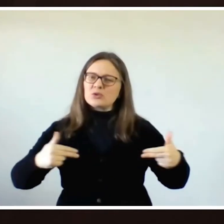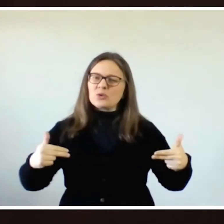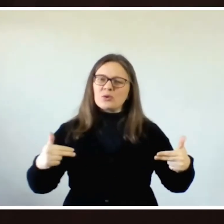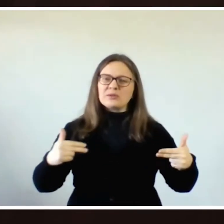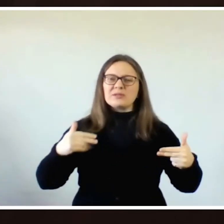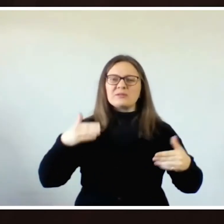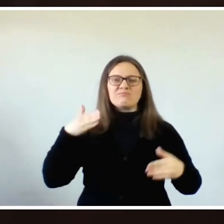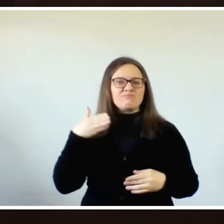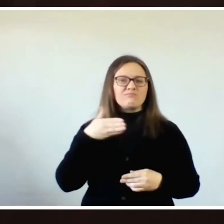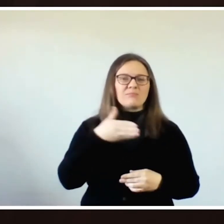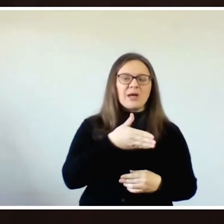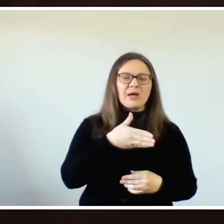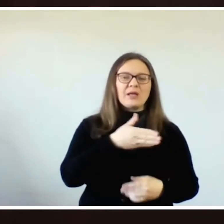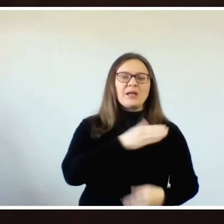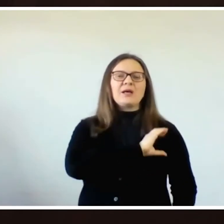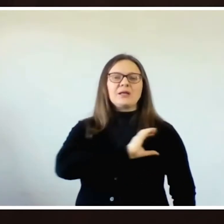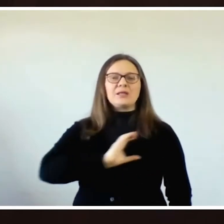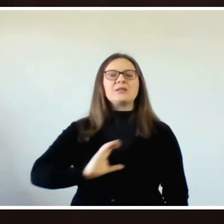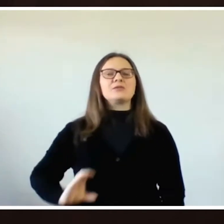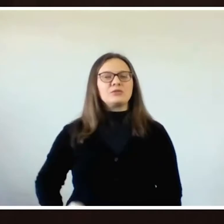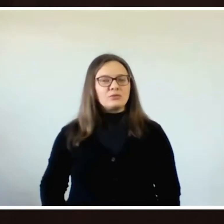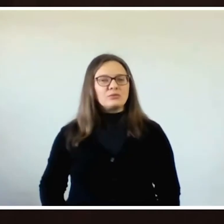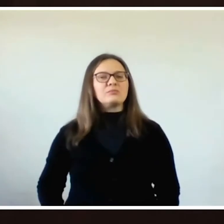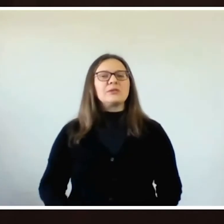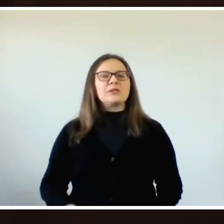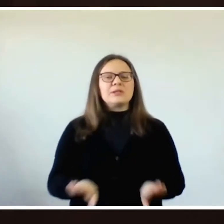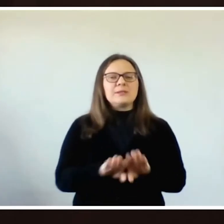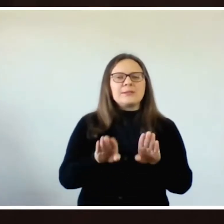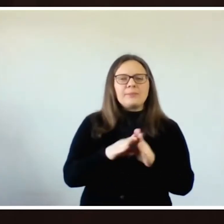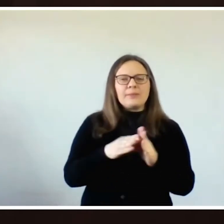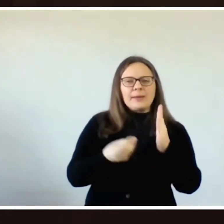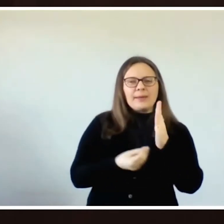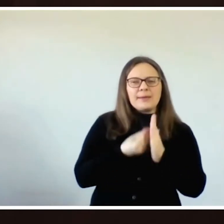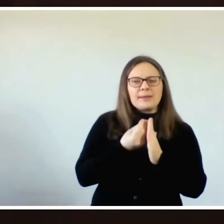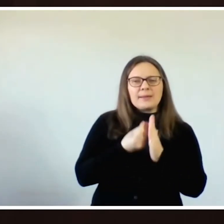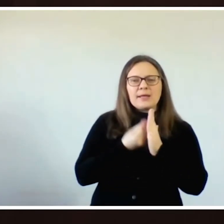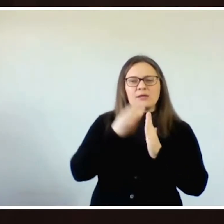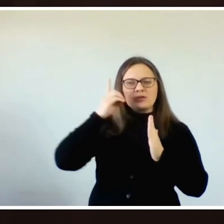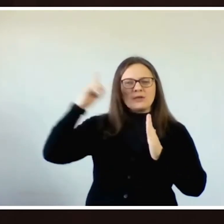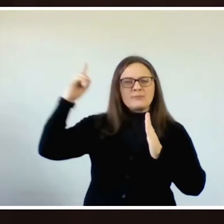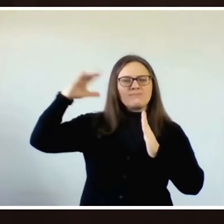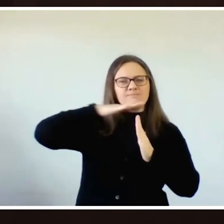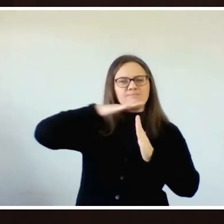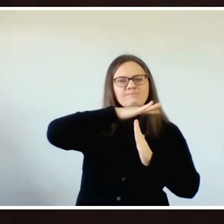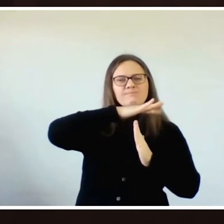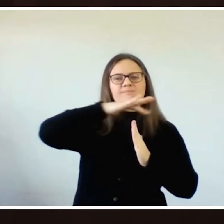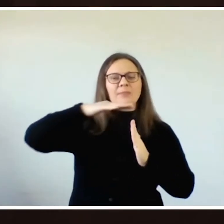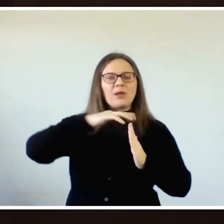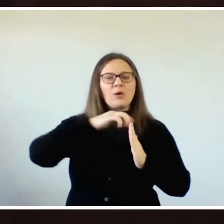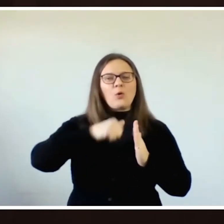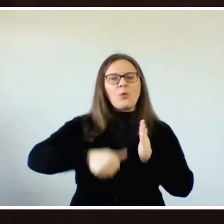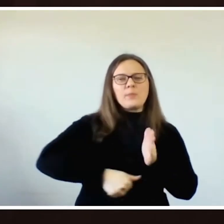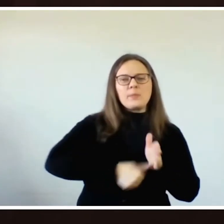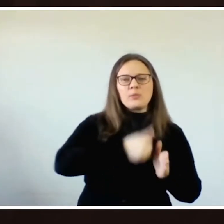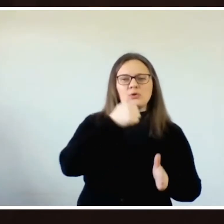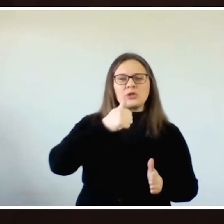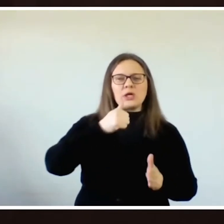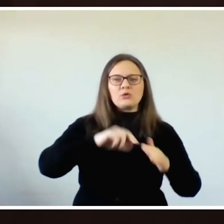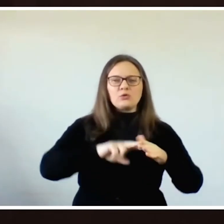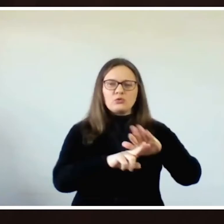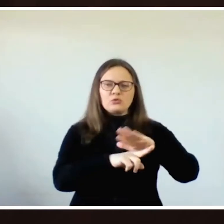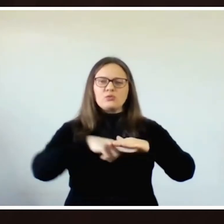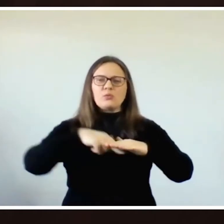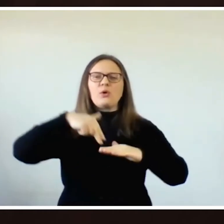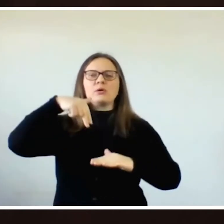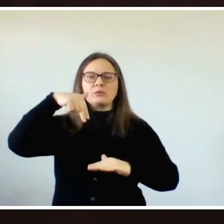é a cabeça do corpo da igreja, ele é o princípio, o primogênito de dentre os mortos, para em